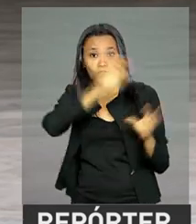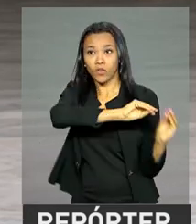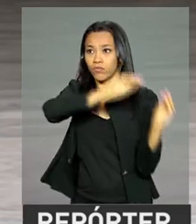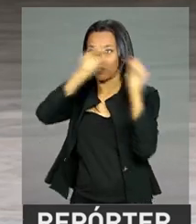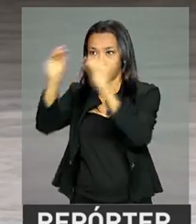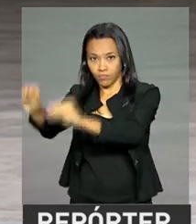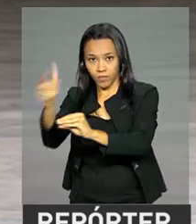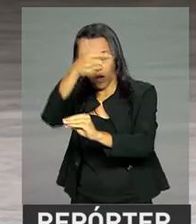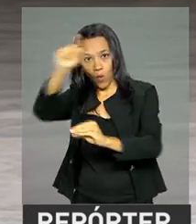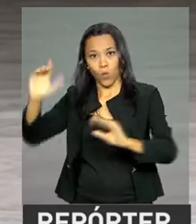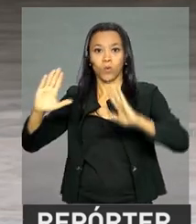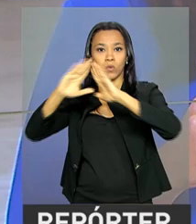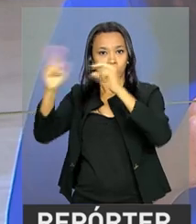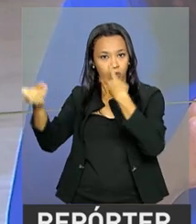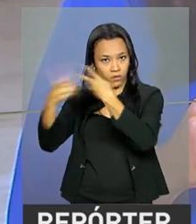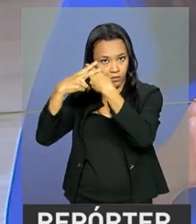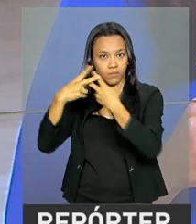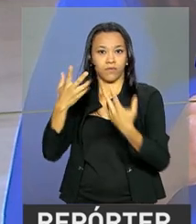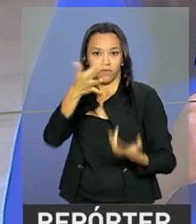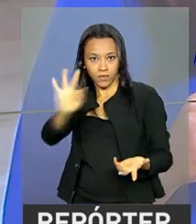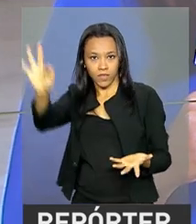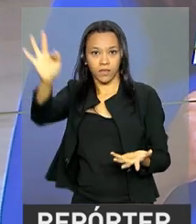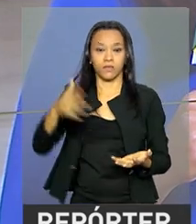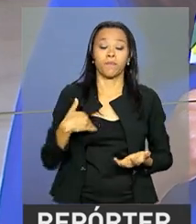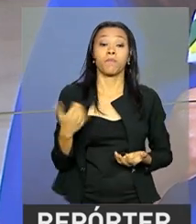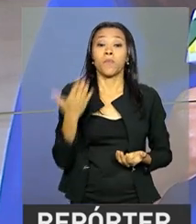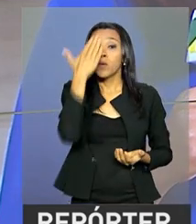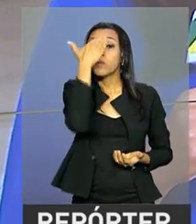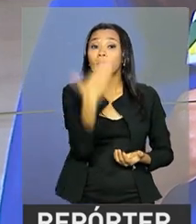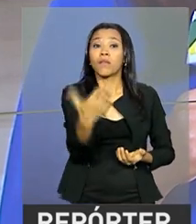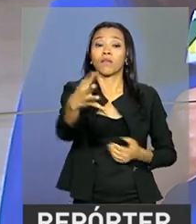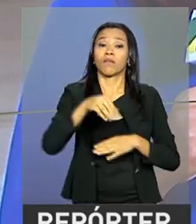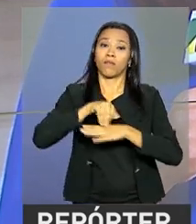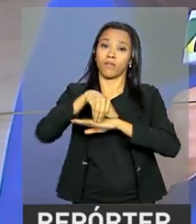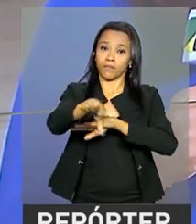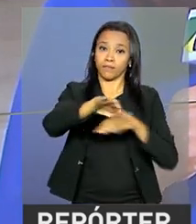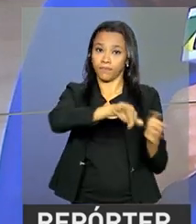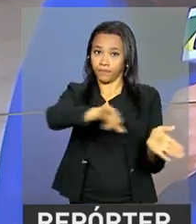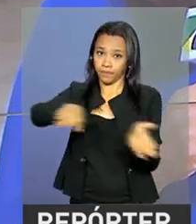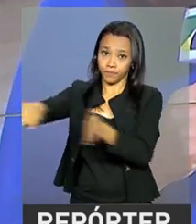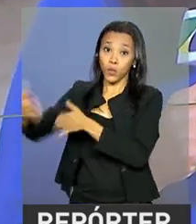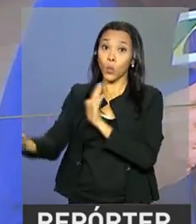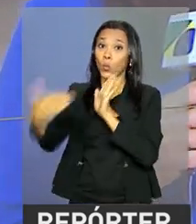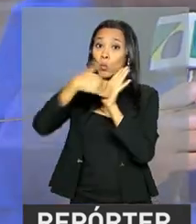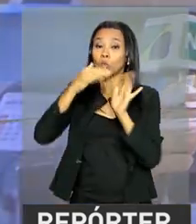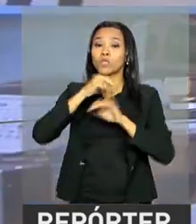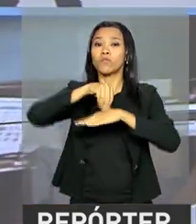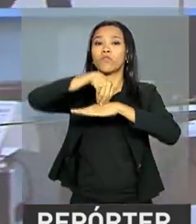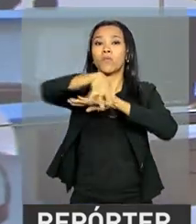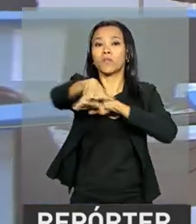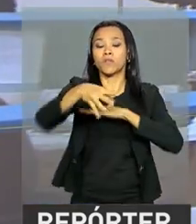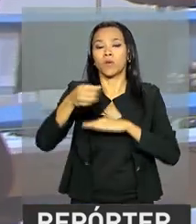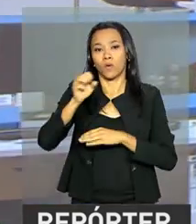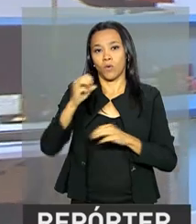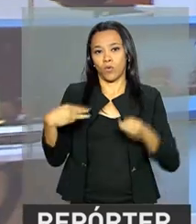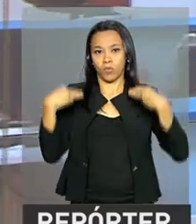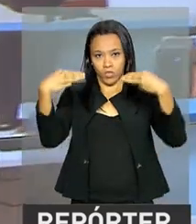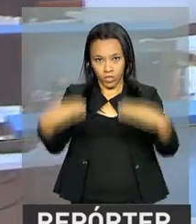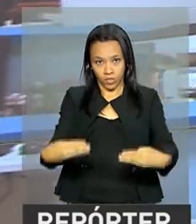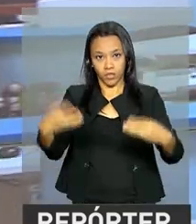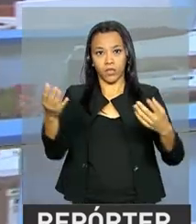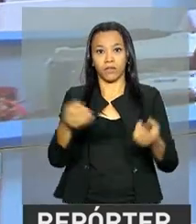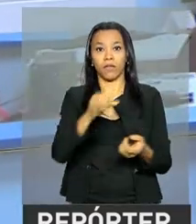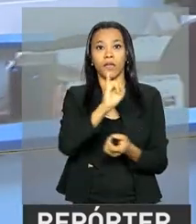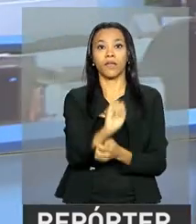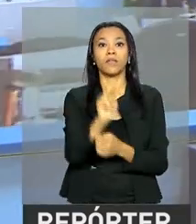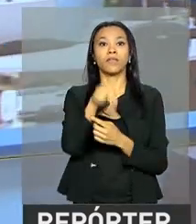volto com você no estúdio Leandro tá ok obrigado pelas suas informações o e uma última informação o Ministério da Integração Nacional